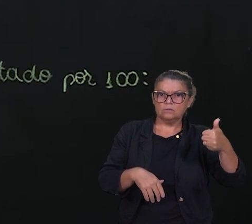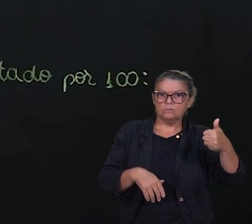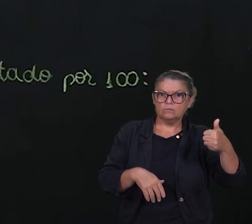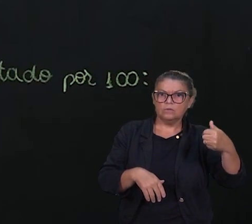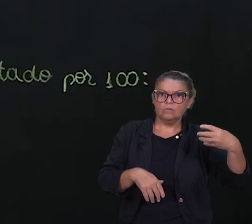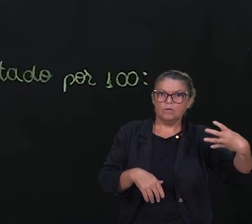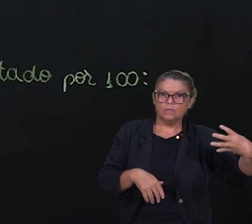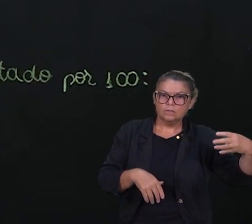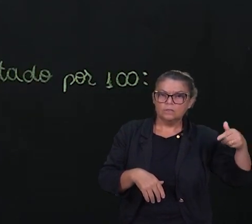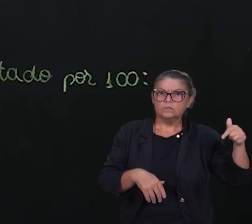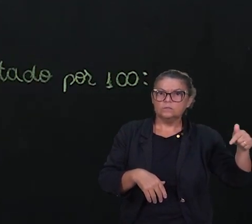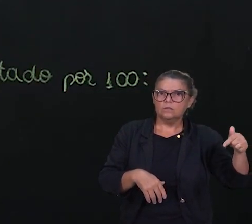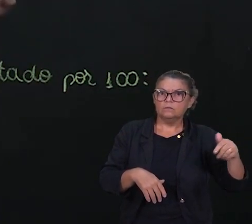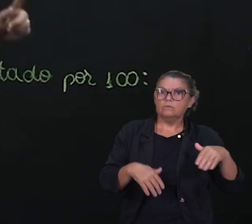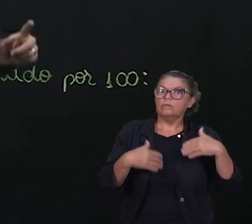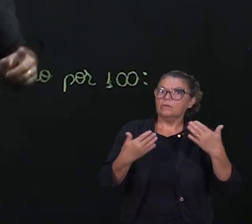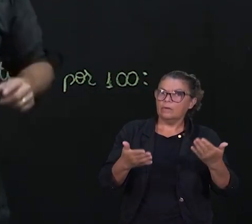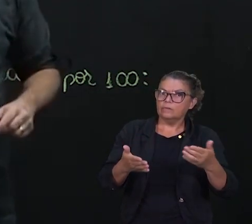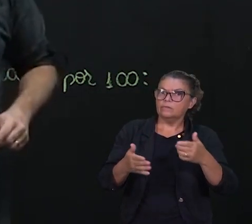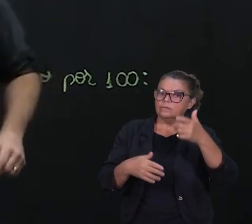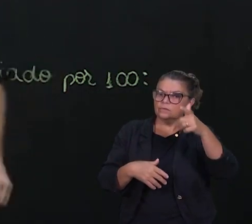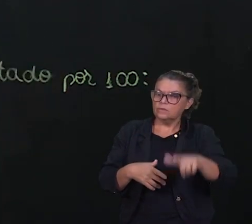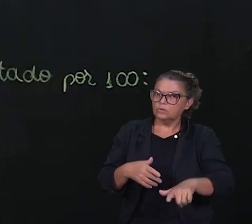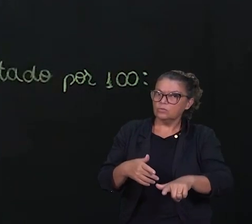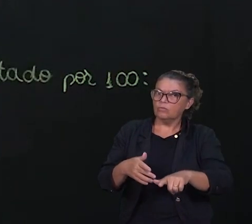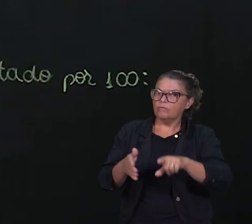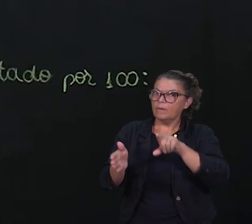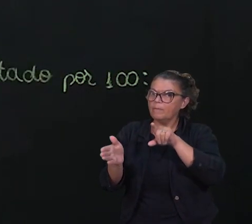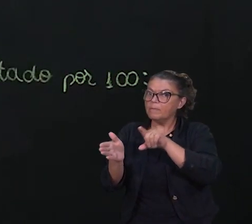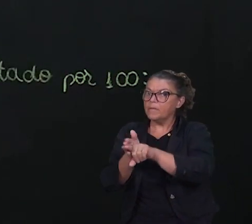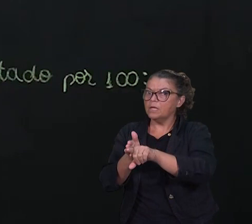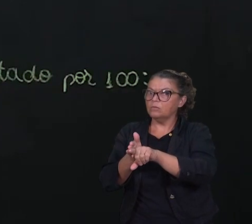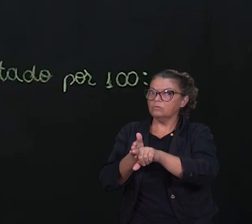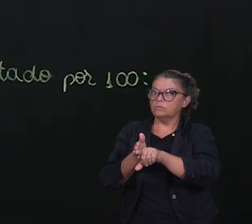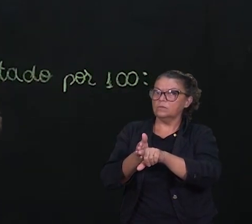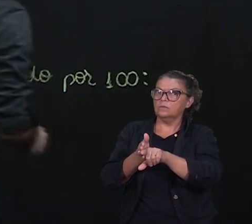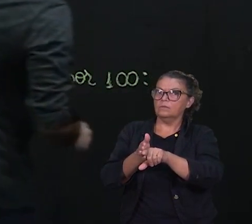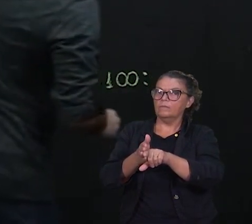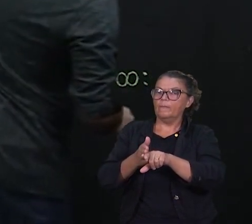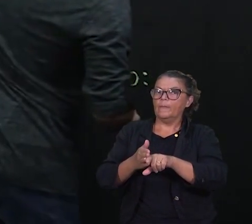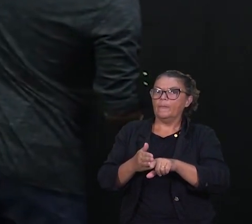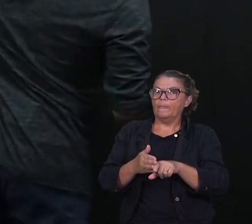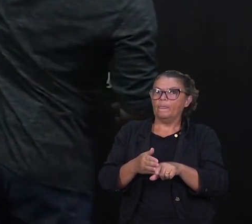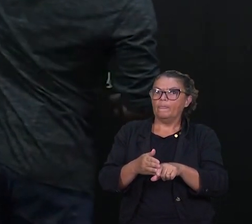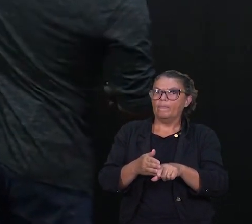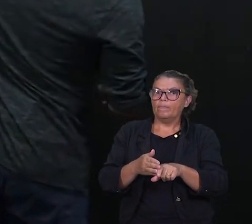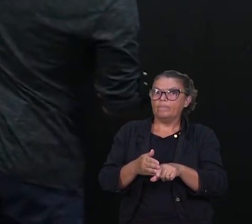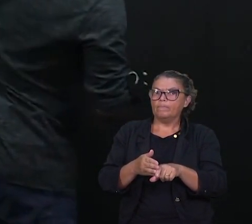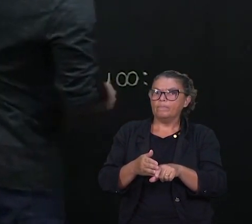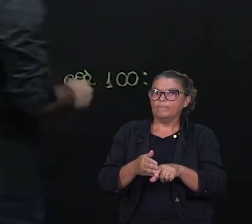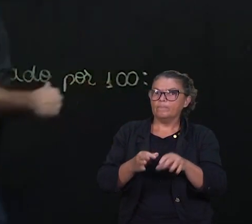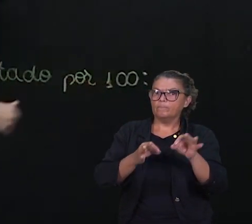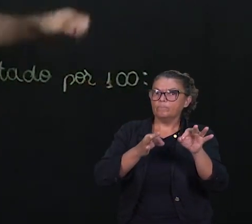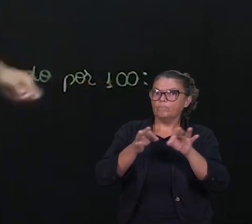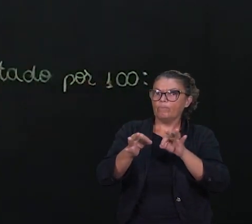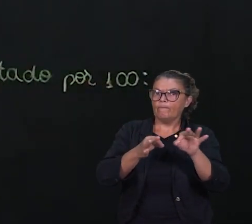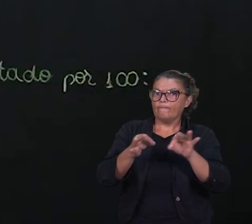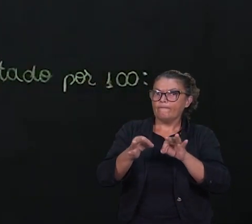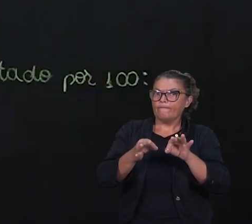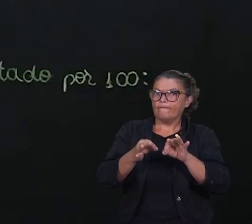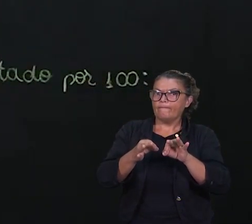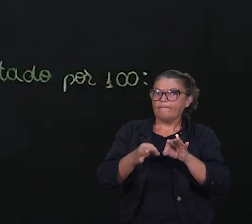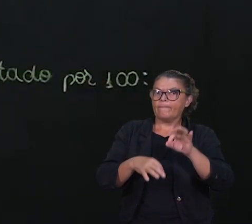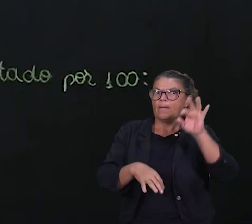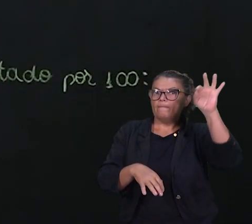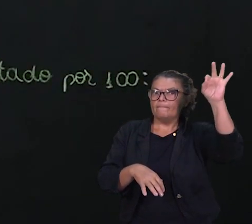0,147. E aí, como a questão, de novo, ela pede que a gente coloque na forma percentual,